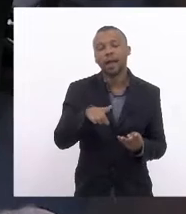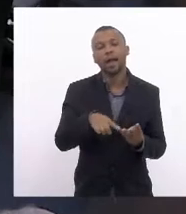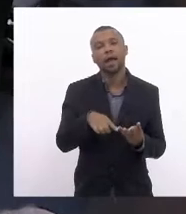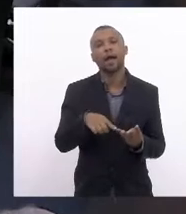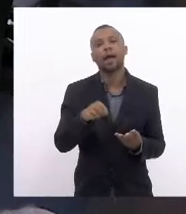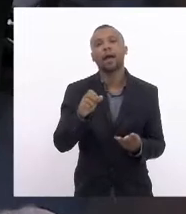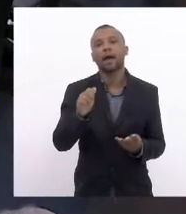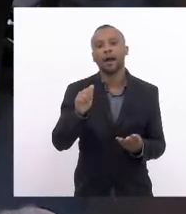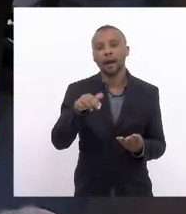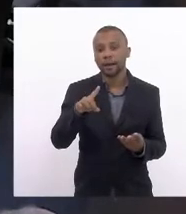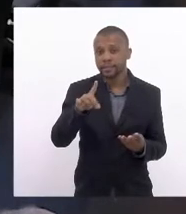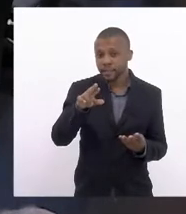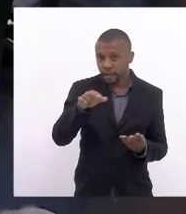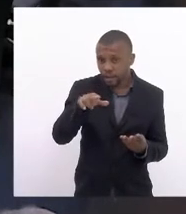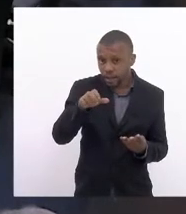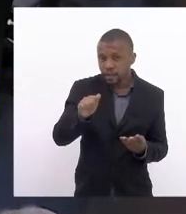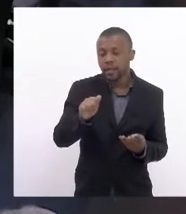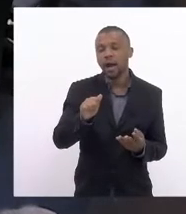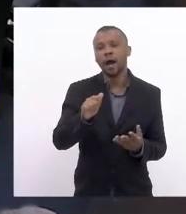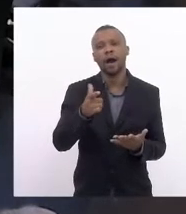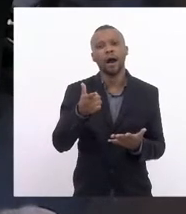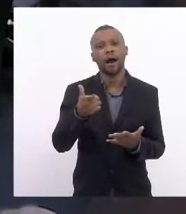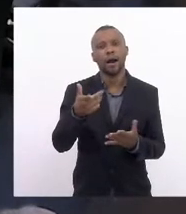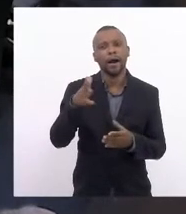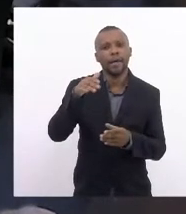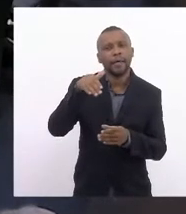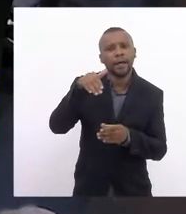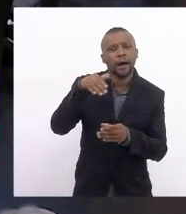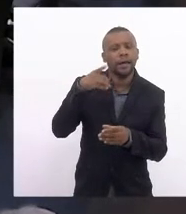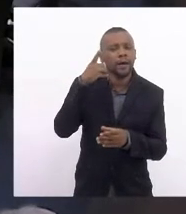já votou, deputado Átila Nunes já votou, deputado Bebeto,